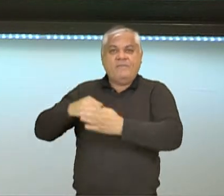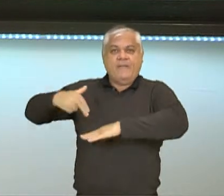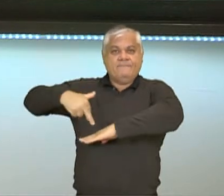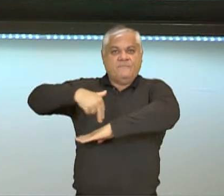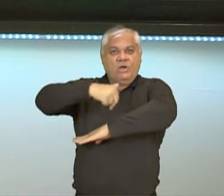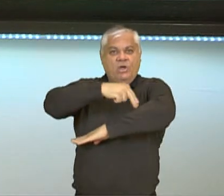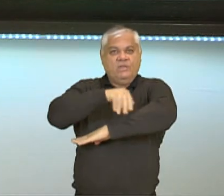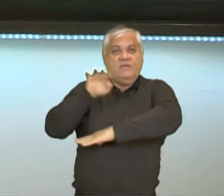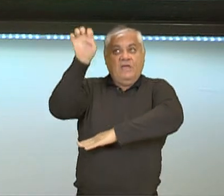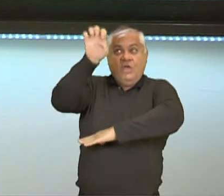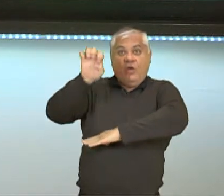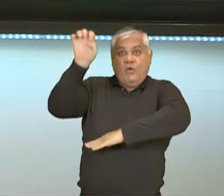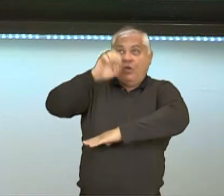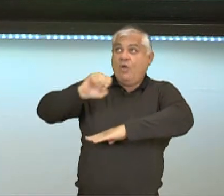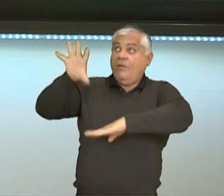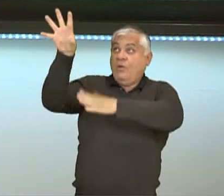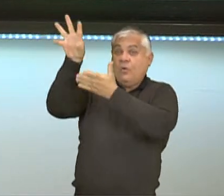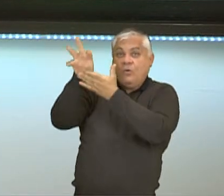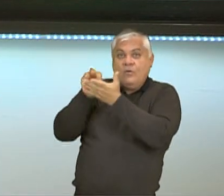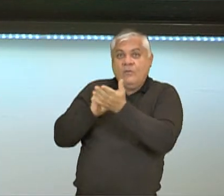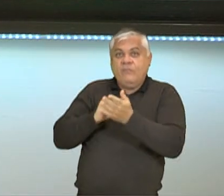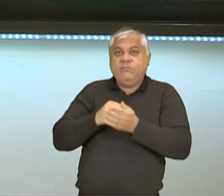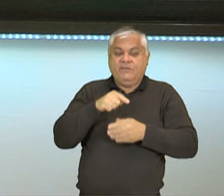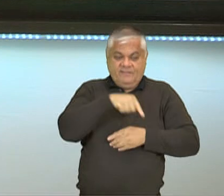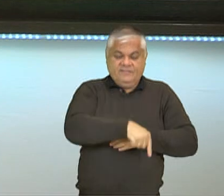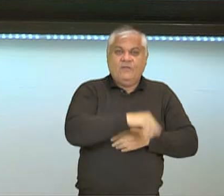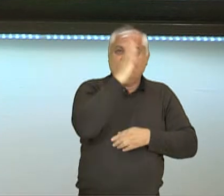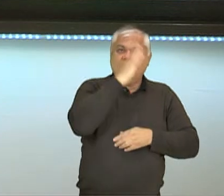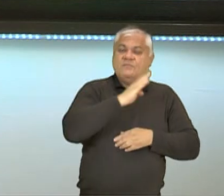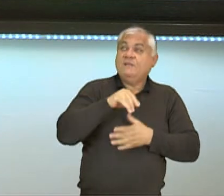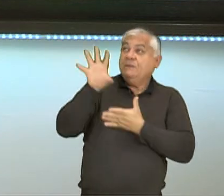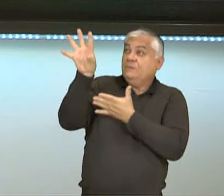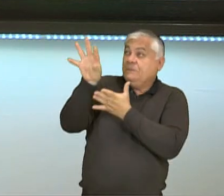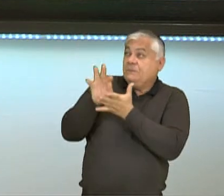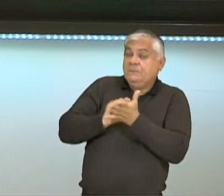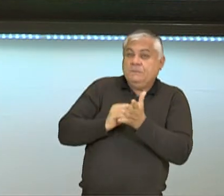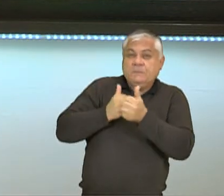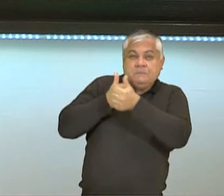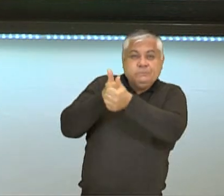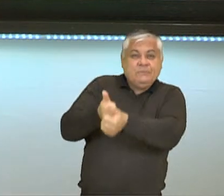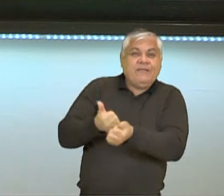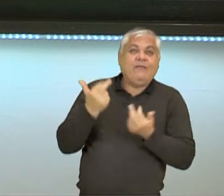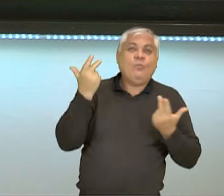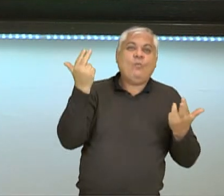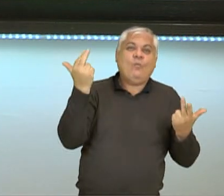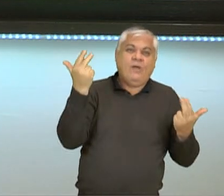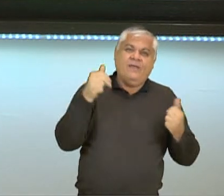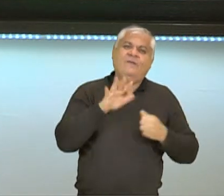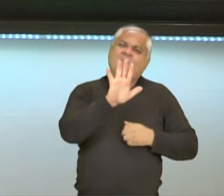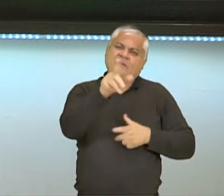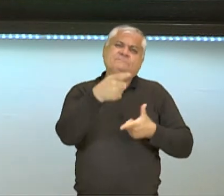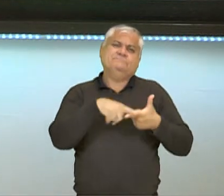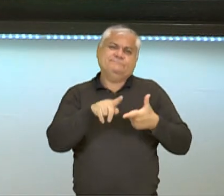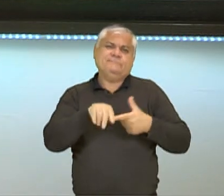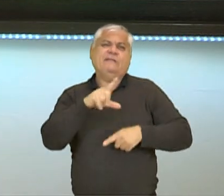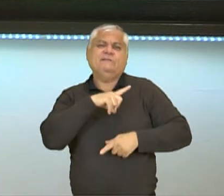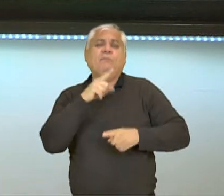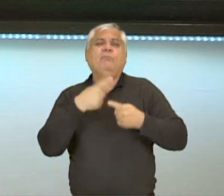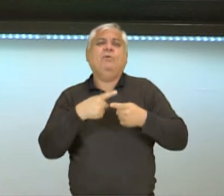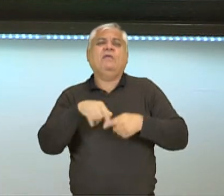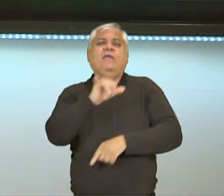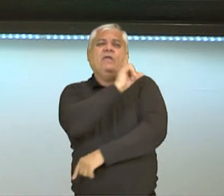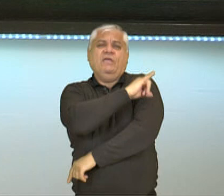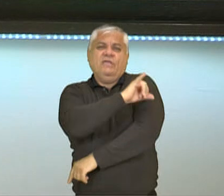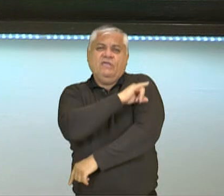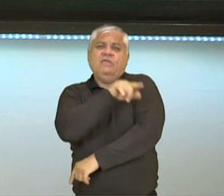vai tentar ser seguida aqui no Brasil. É claro que vão existir alguns entraves com relação a isso, porque o Rio de Janeiro